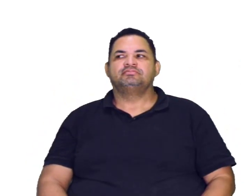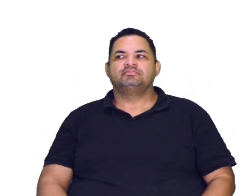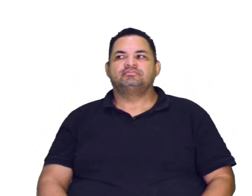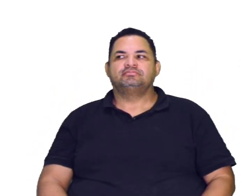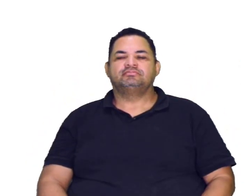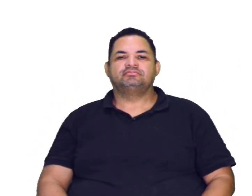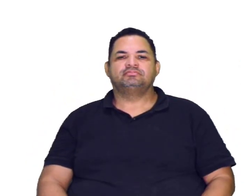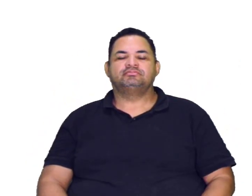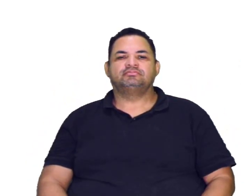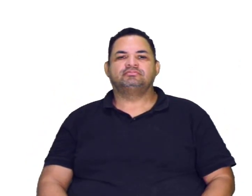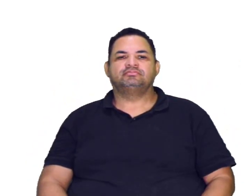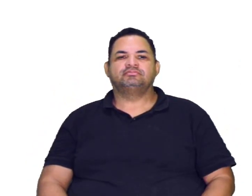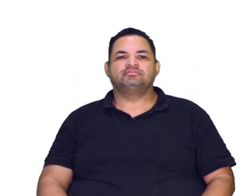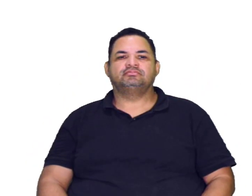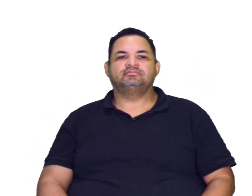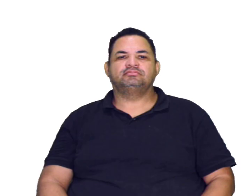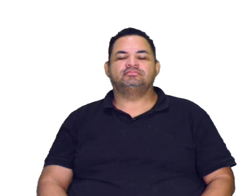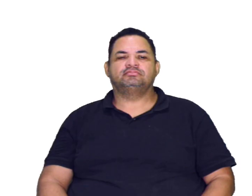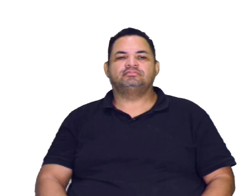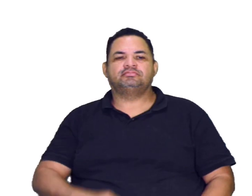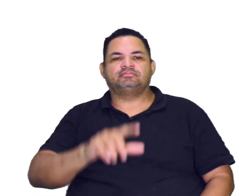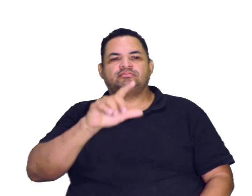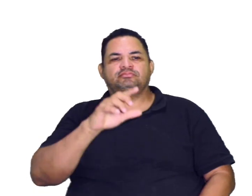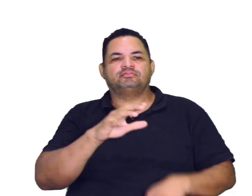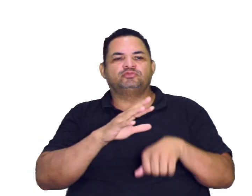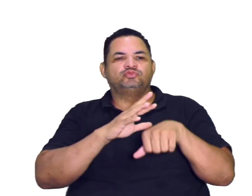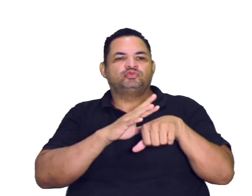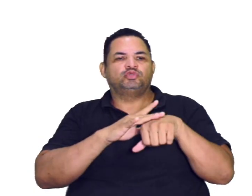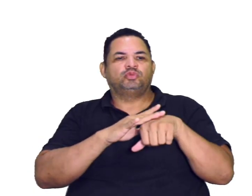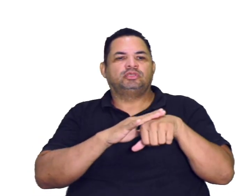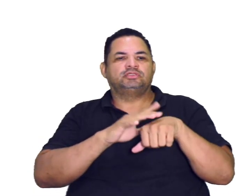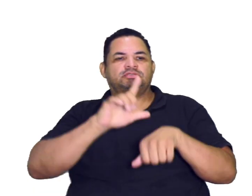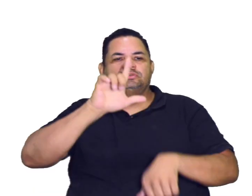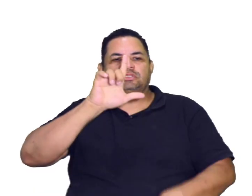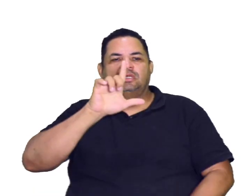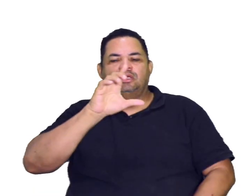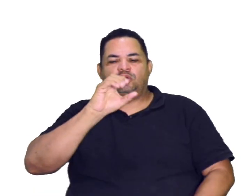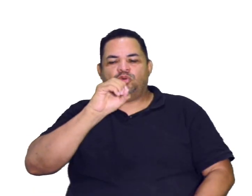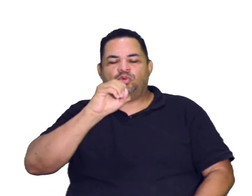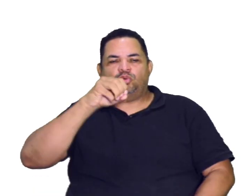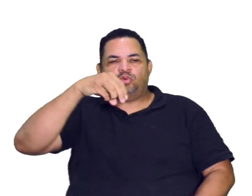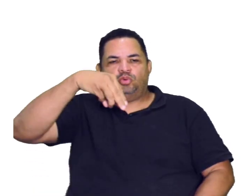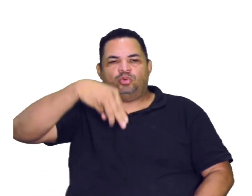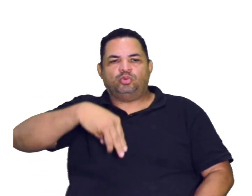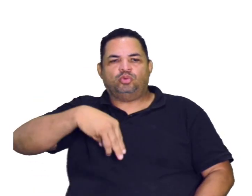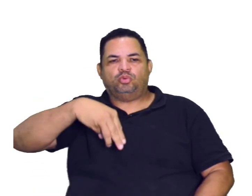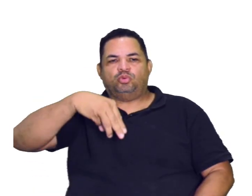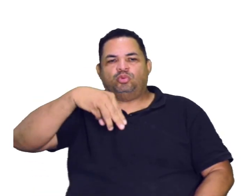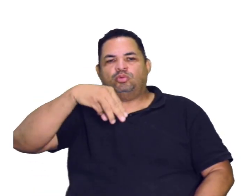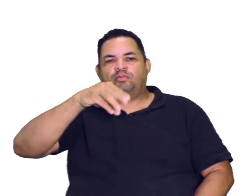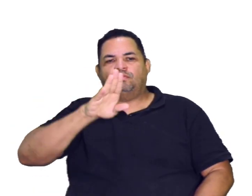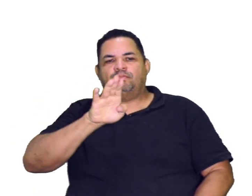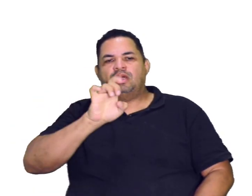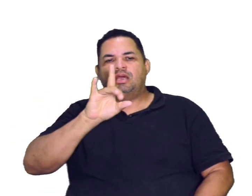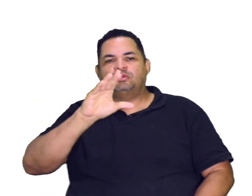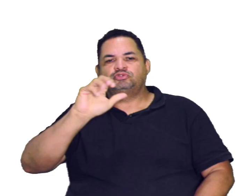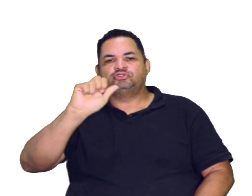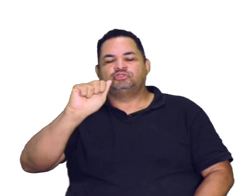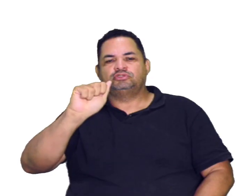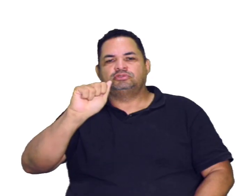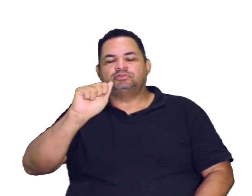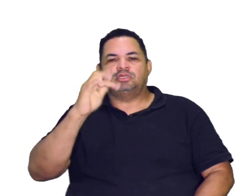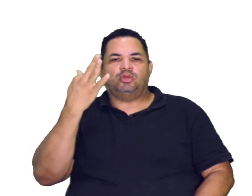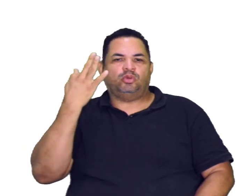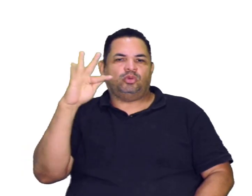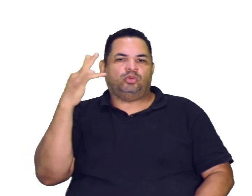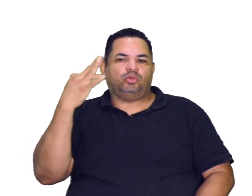isso. Ele fala aqui da lombalgia, né? Essa lombalgia ou dor lombar é